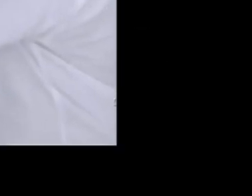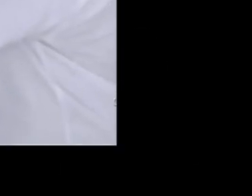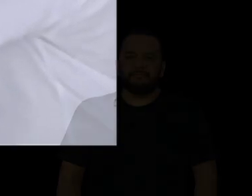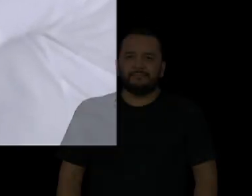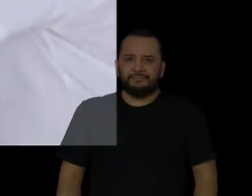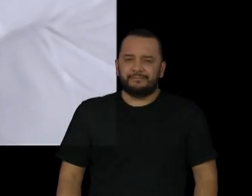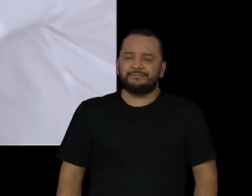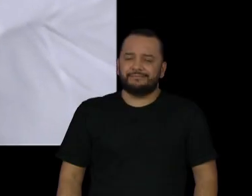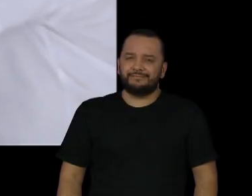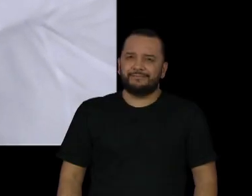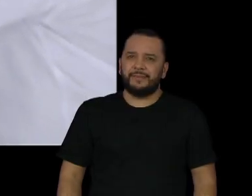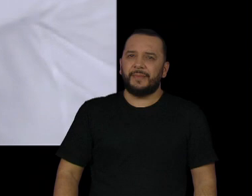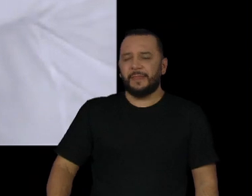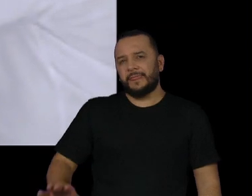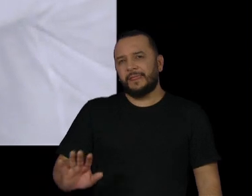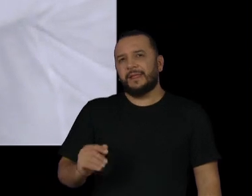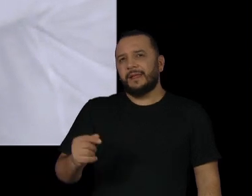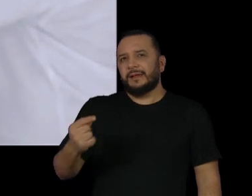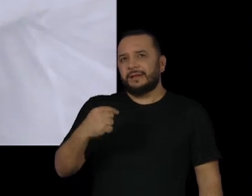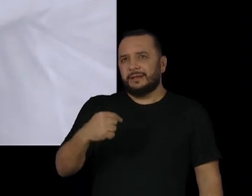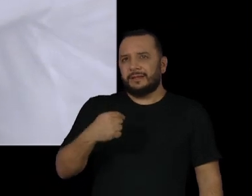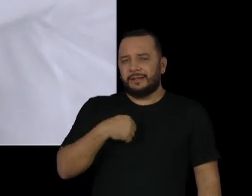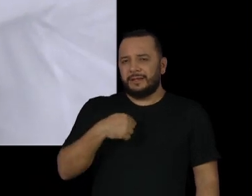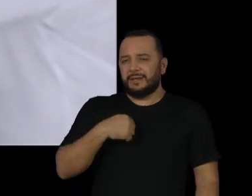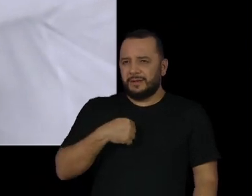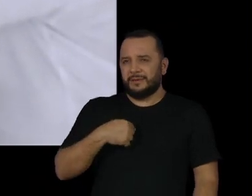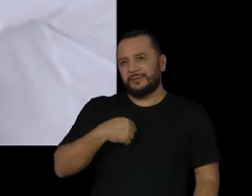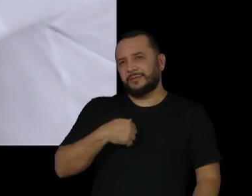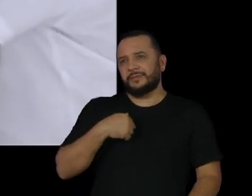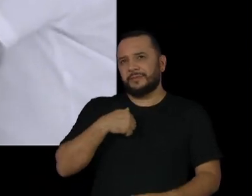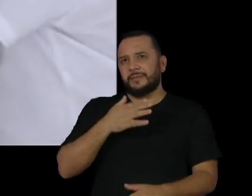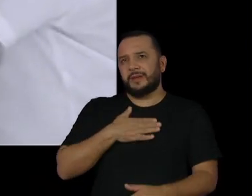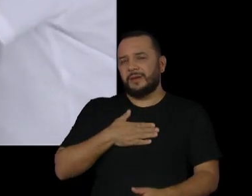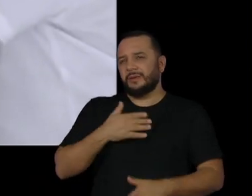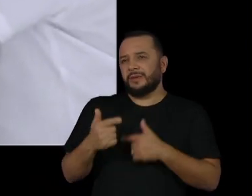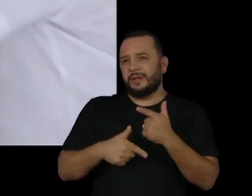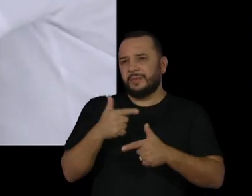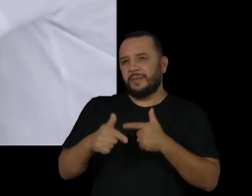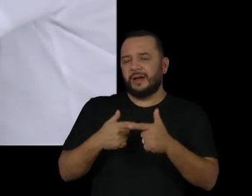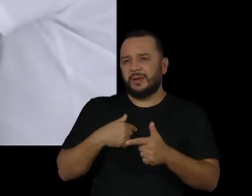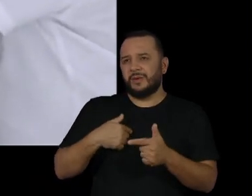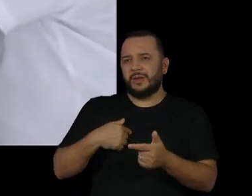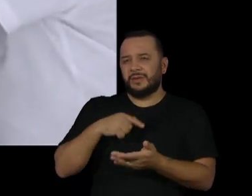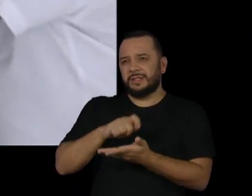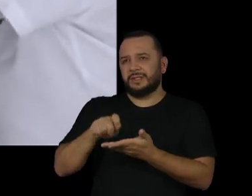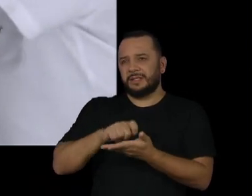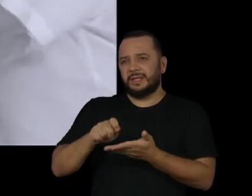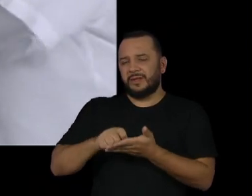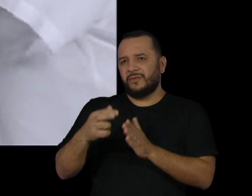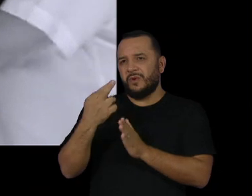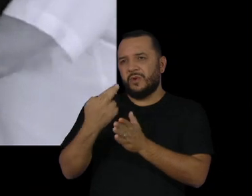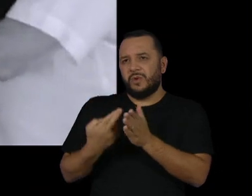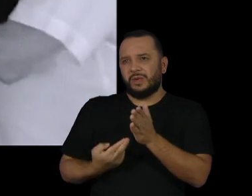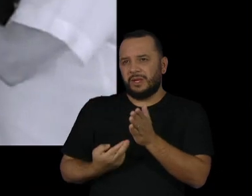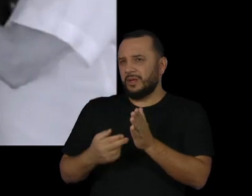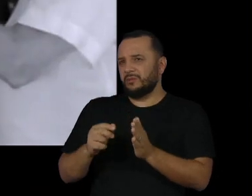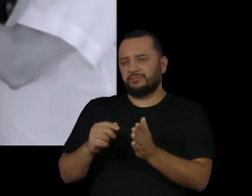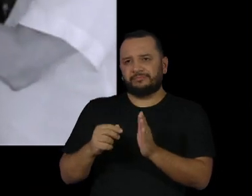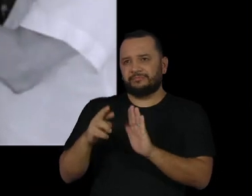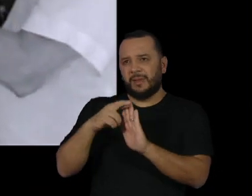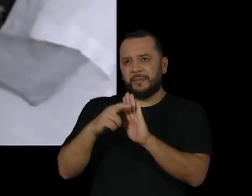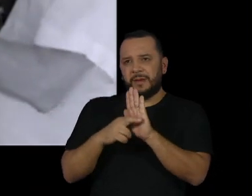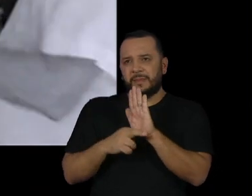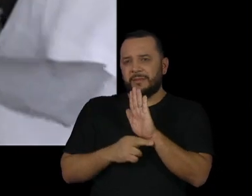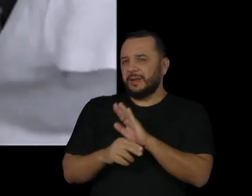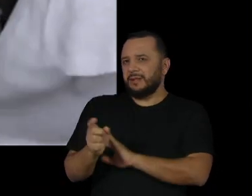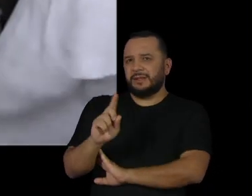Existe uma brincadeira em relação ao meu trabalho, que eu não escrevo roteiro. No caso do